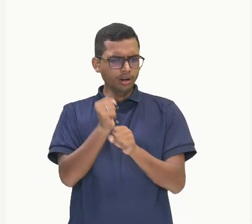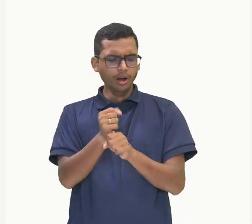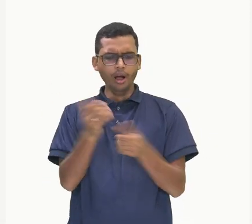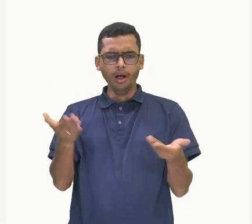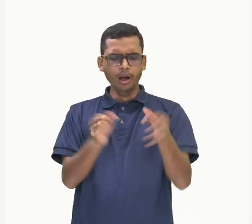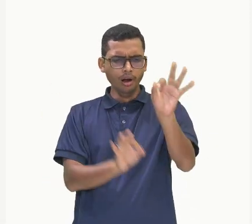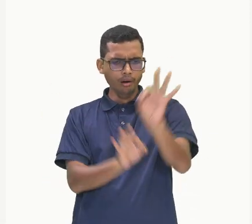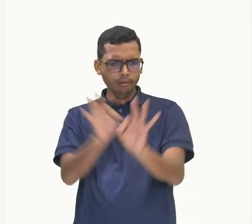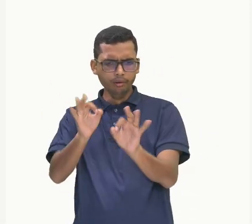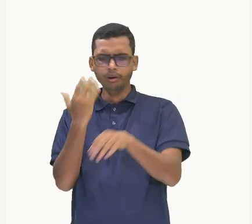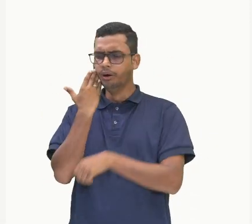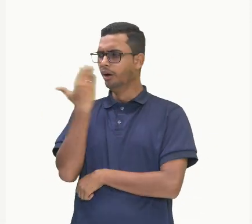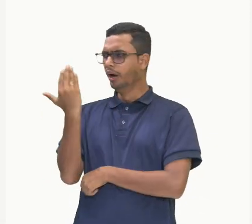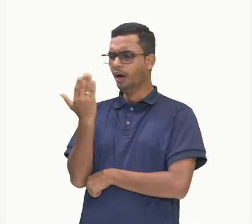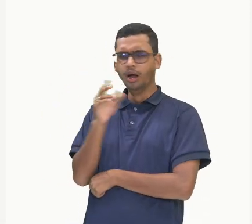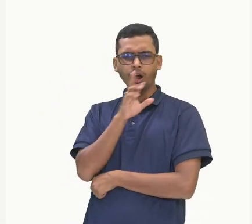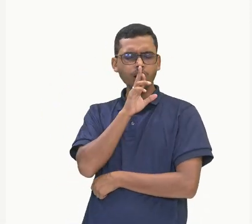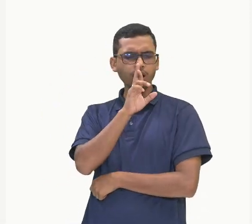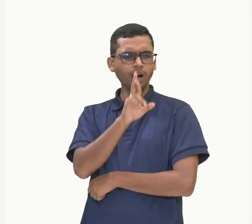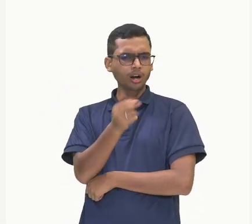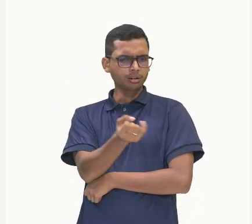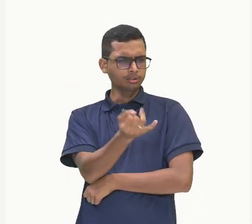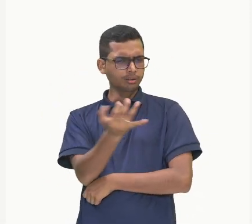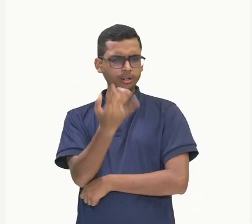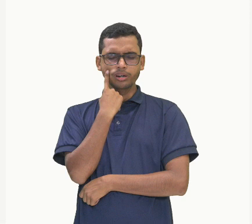vírgula aqui e vai ficar R$